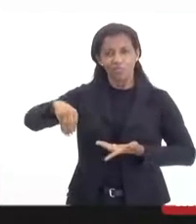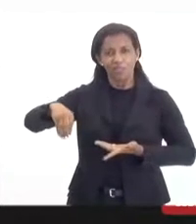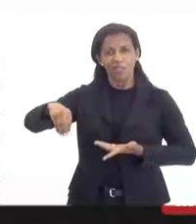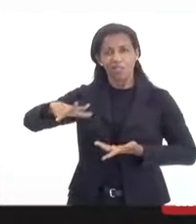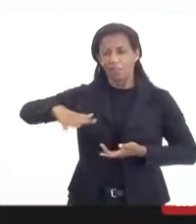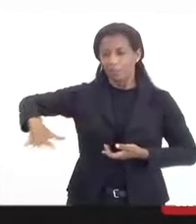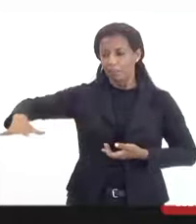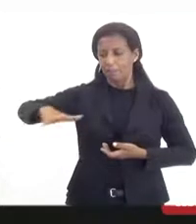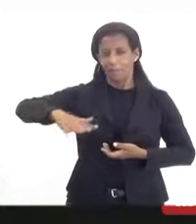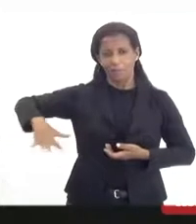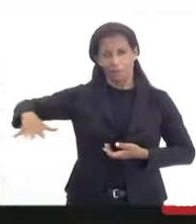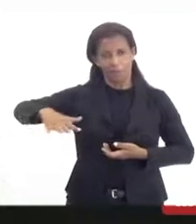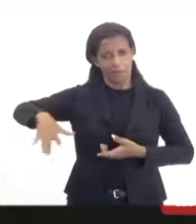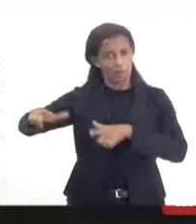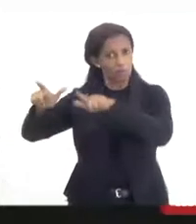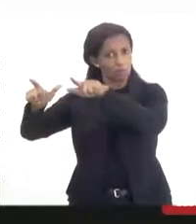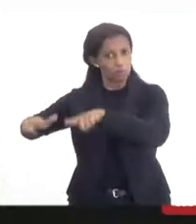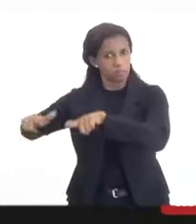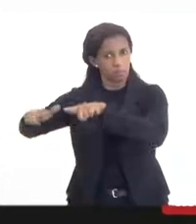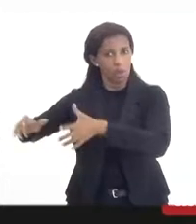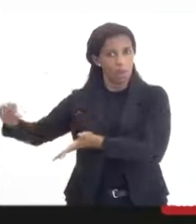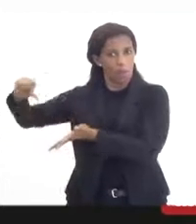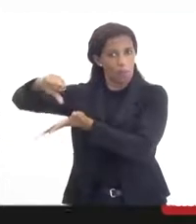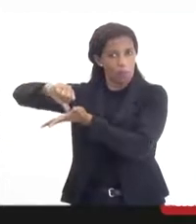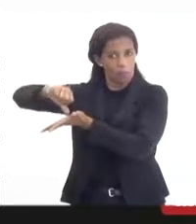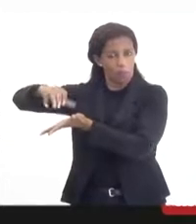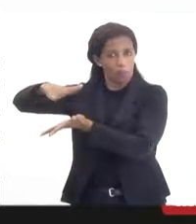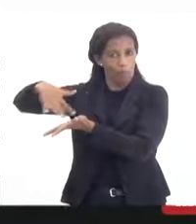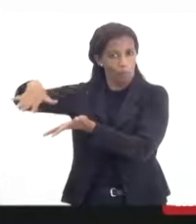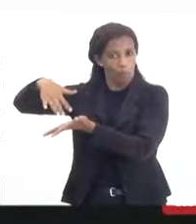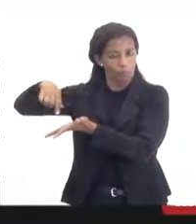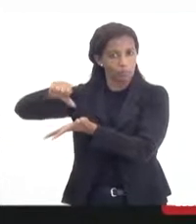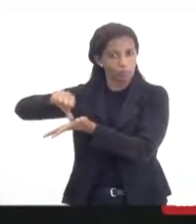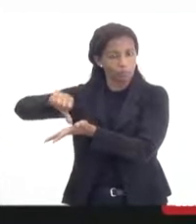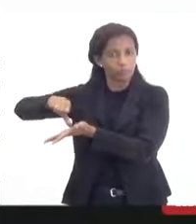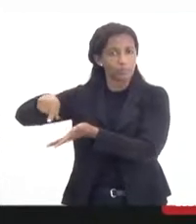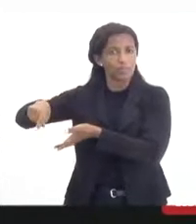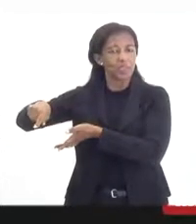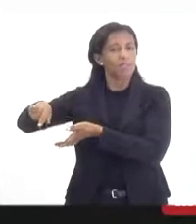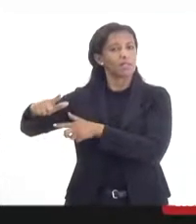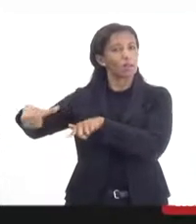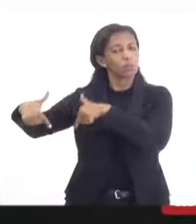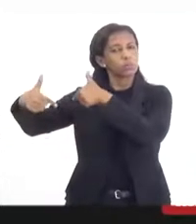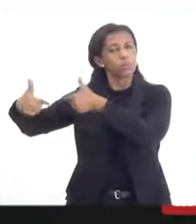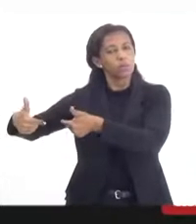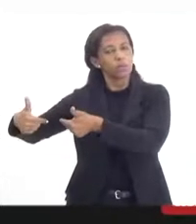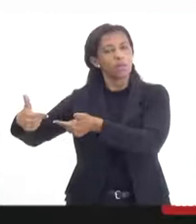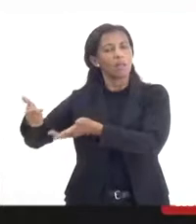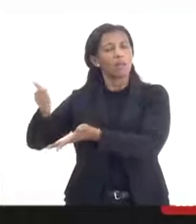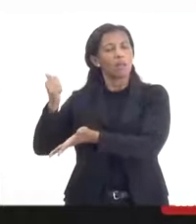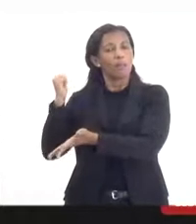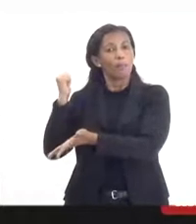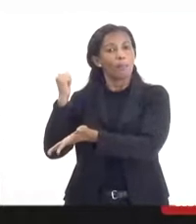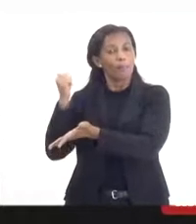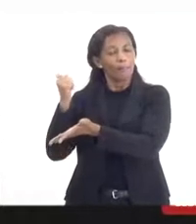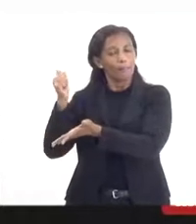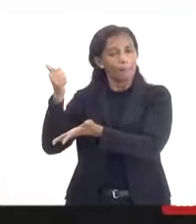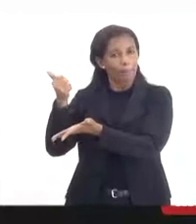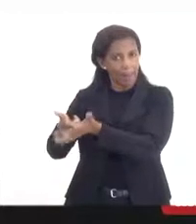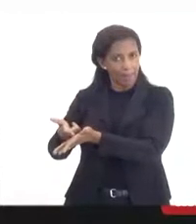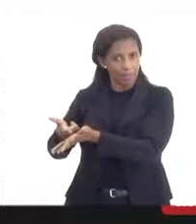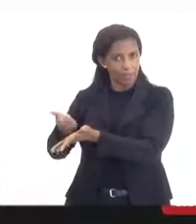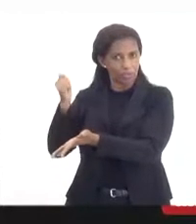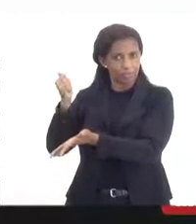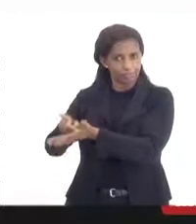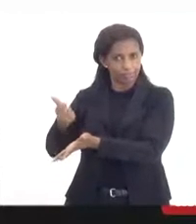central petroquímica localizada no polo, que são operações tributadas. Então, seja